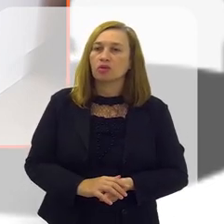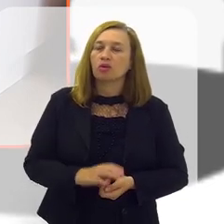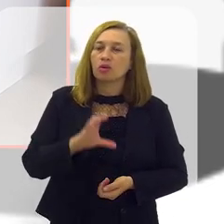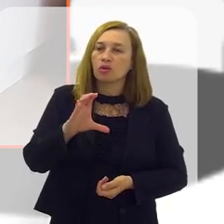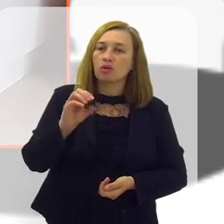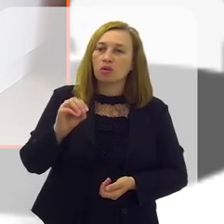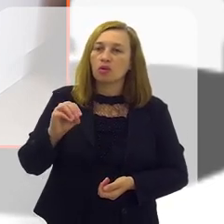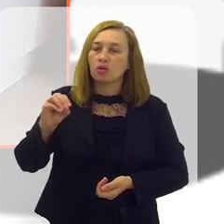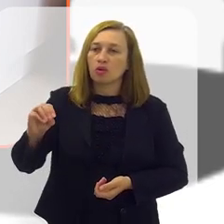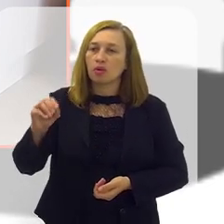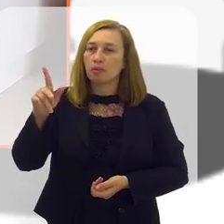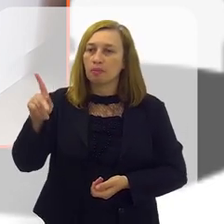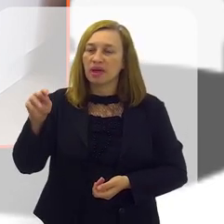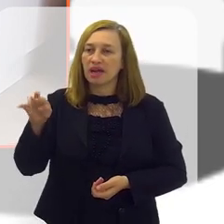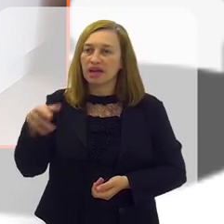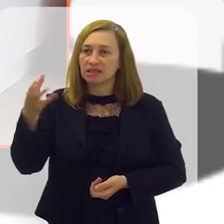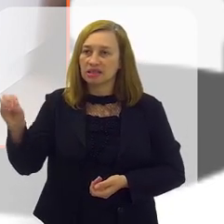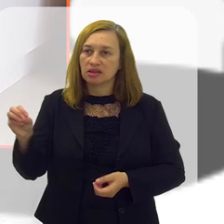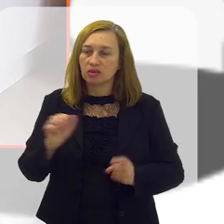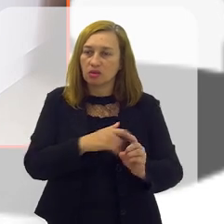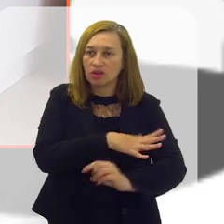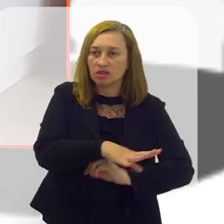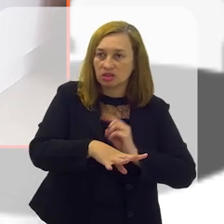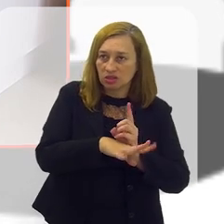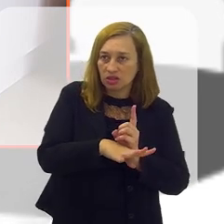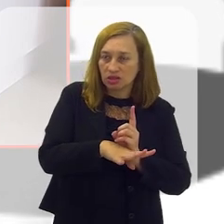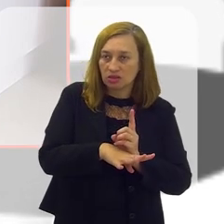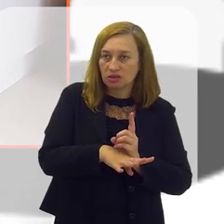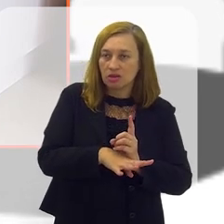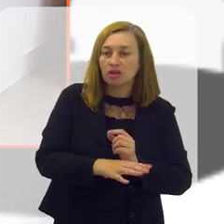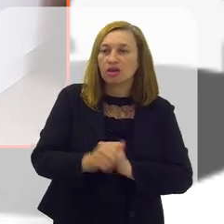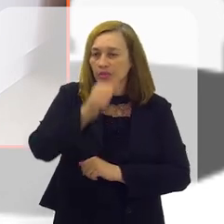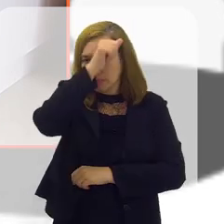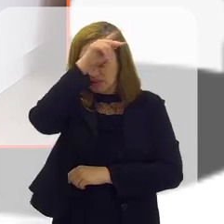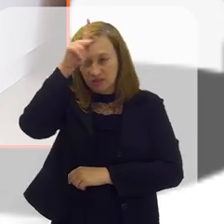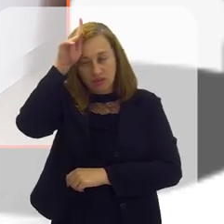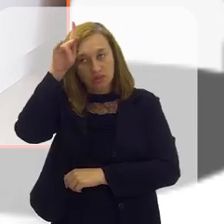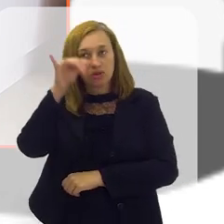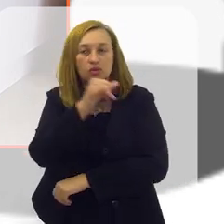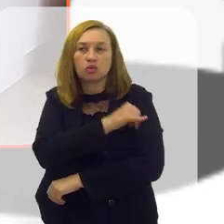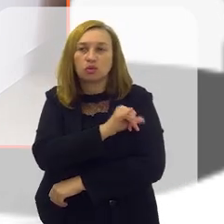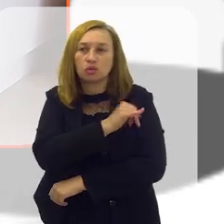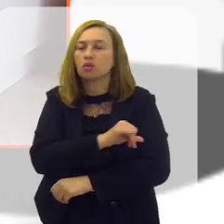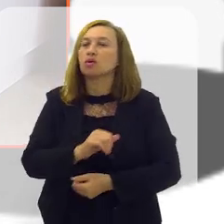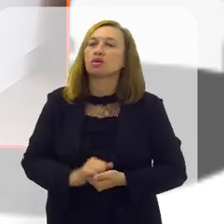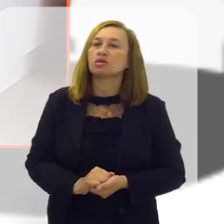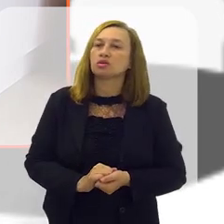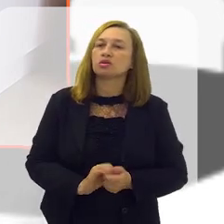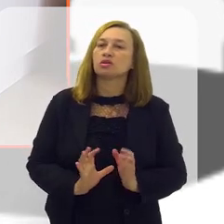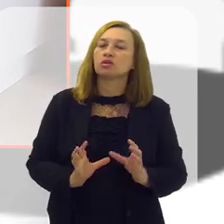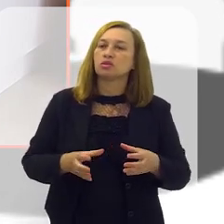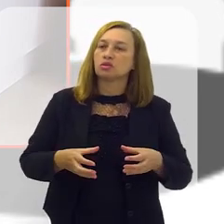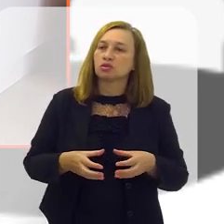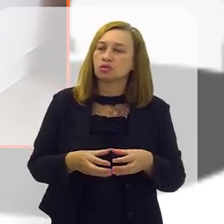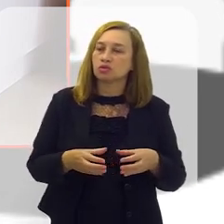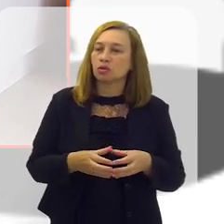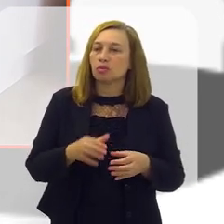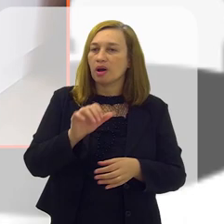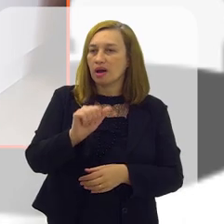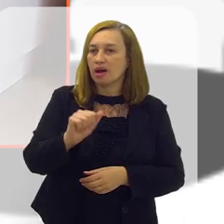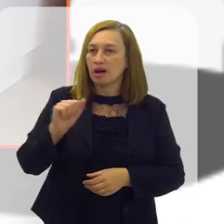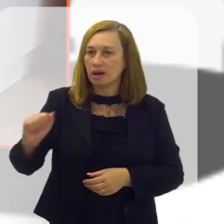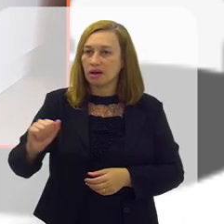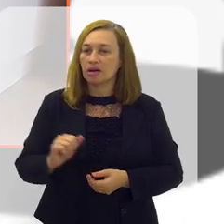uma cooperação com a assistência social da Prefeitura do Rio e os membros de